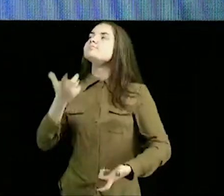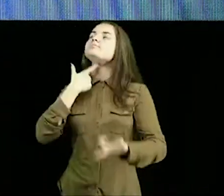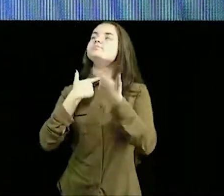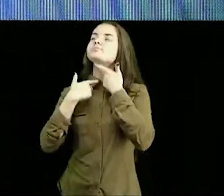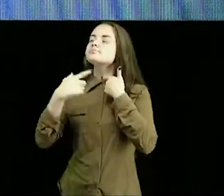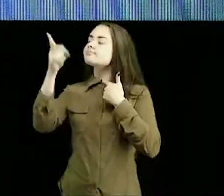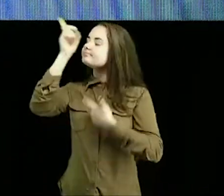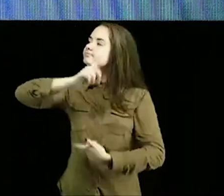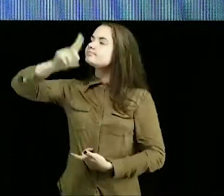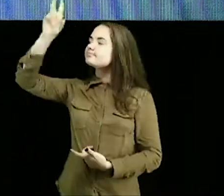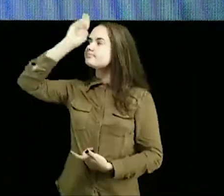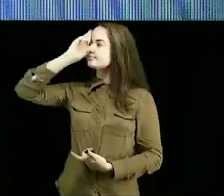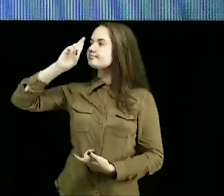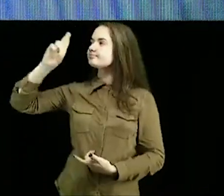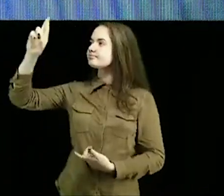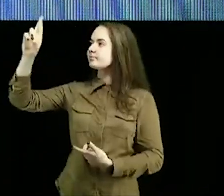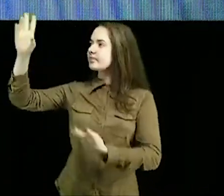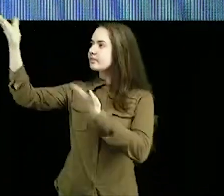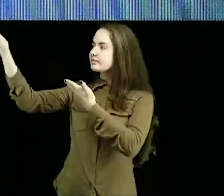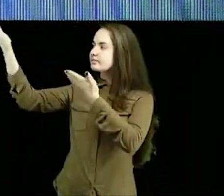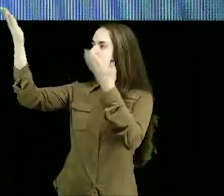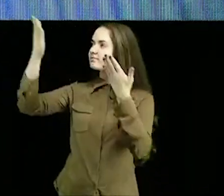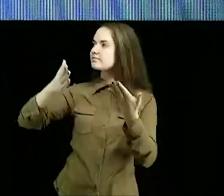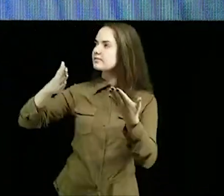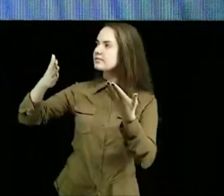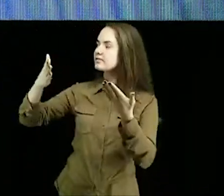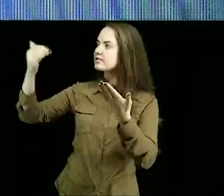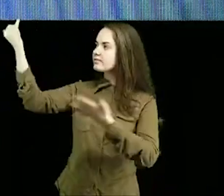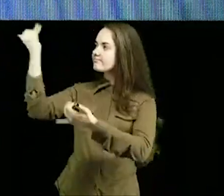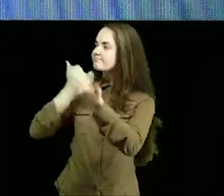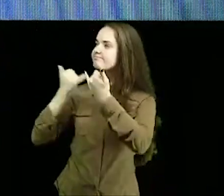Senhor. Vem falar conosco, não nos deixa